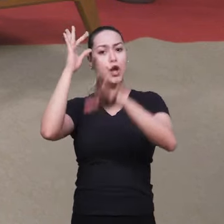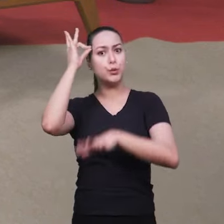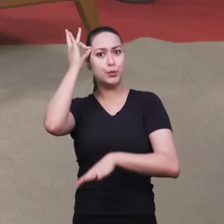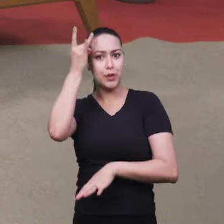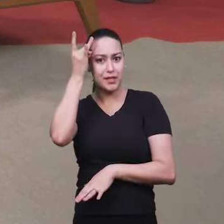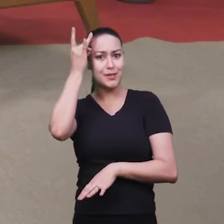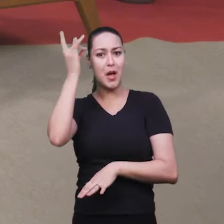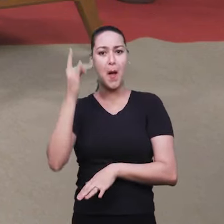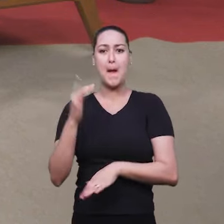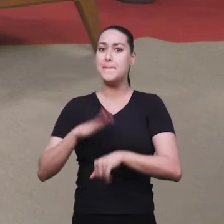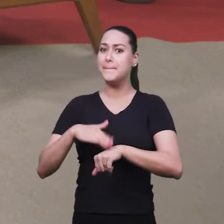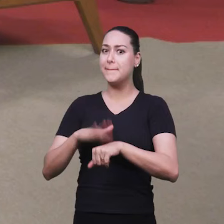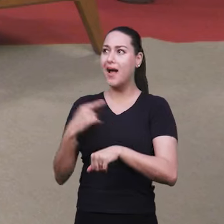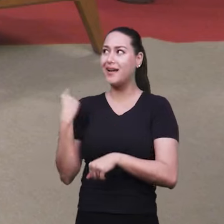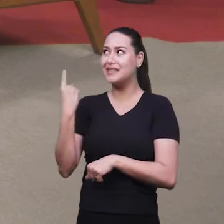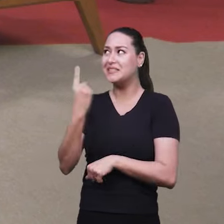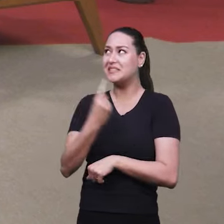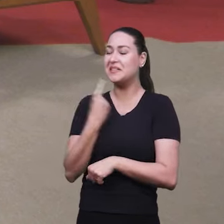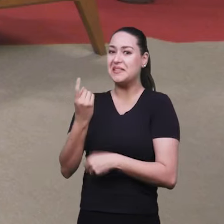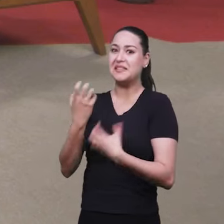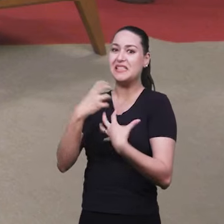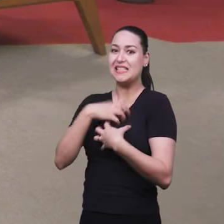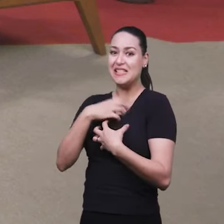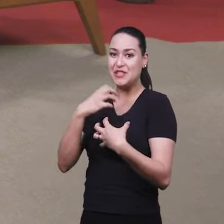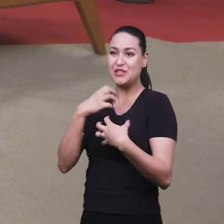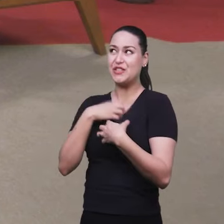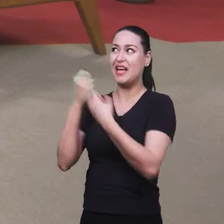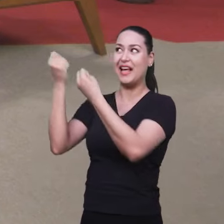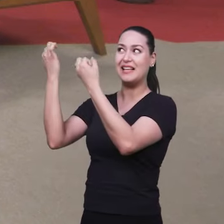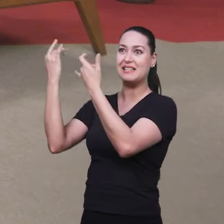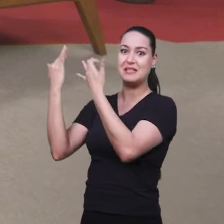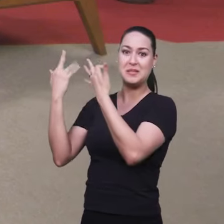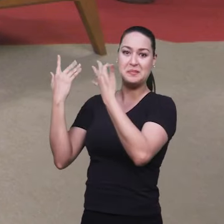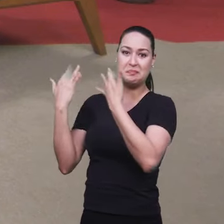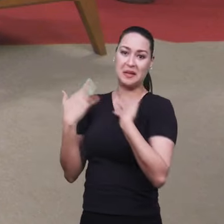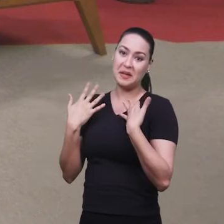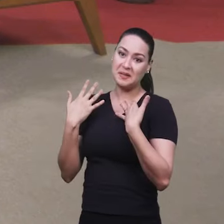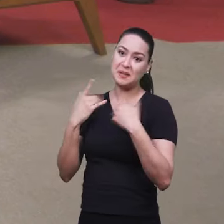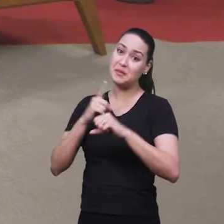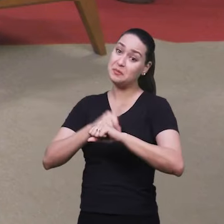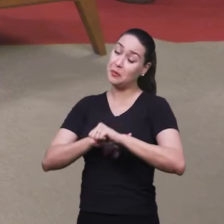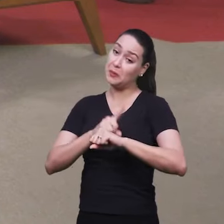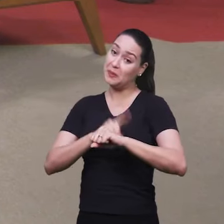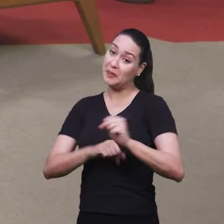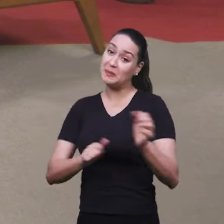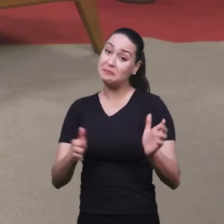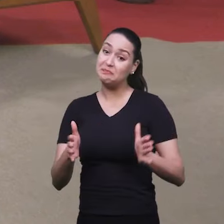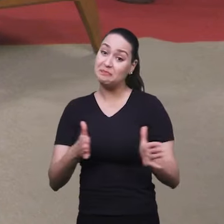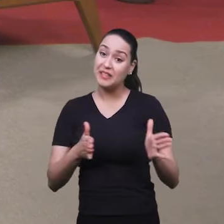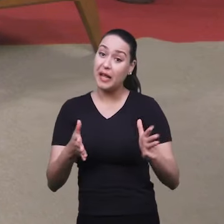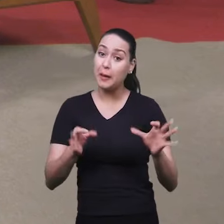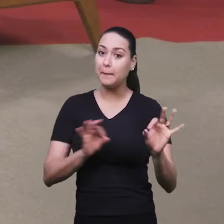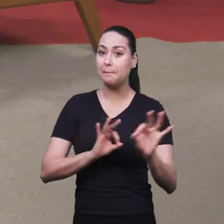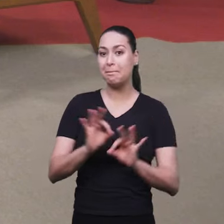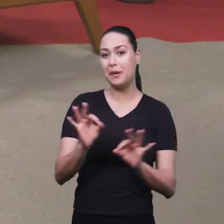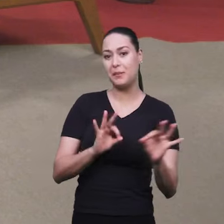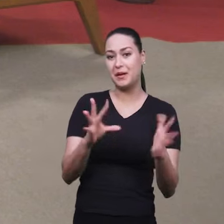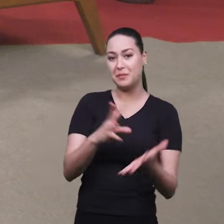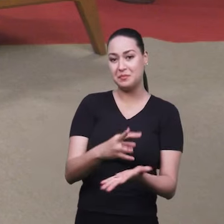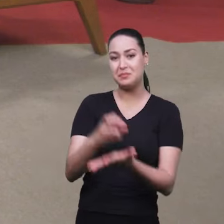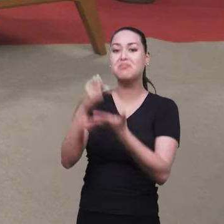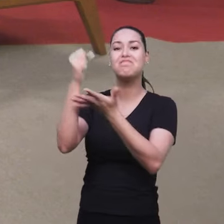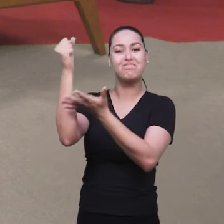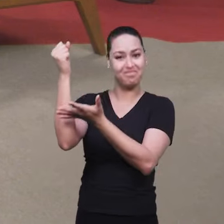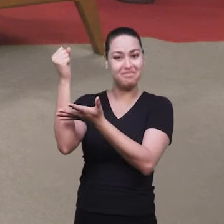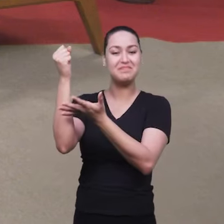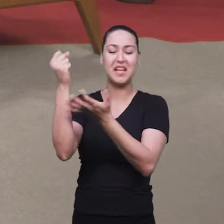mais estaremos vivendo, desfrutando dos benefícios desta hora e, naturalmente, preparados para o